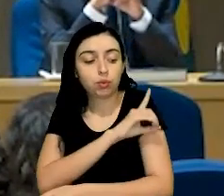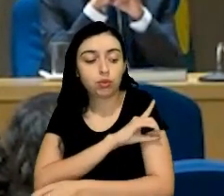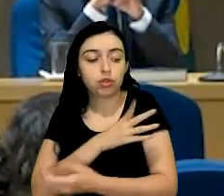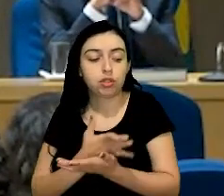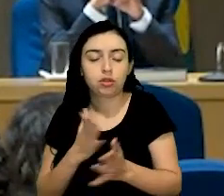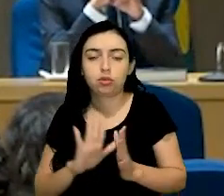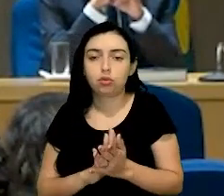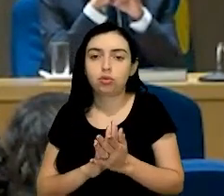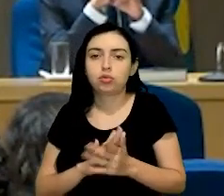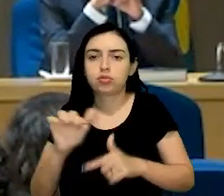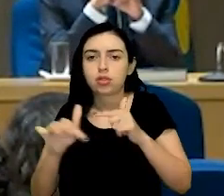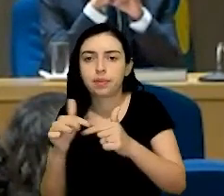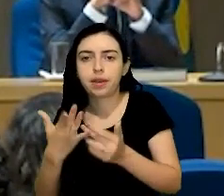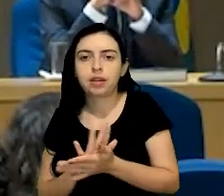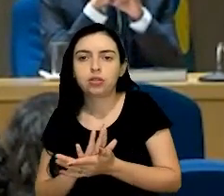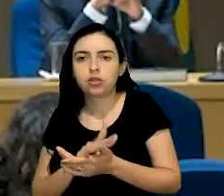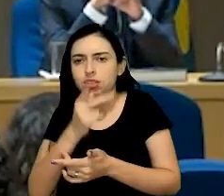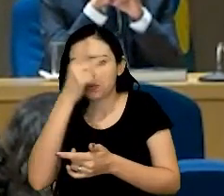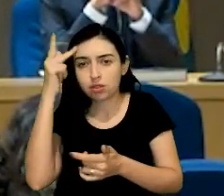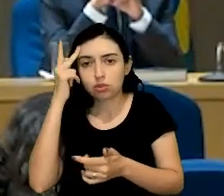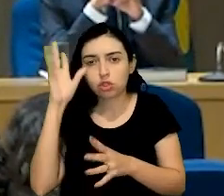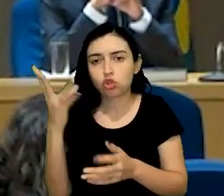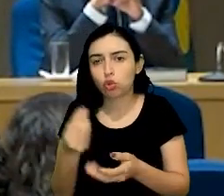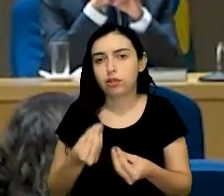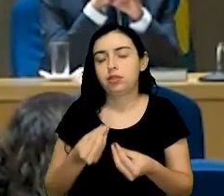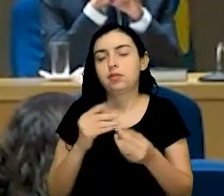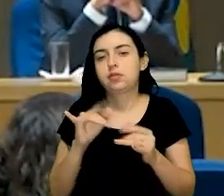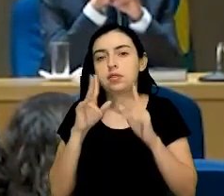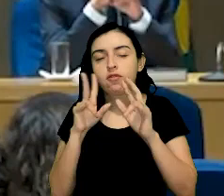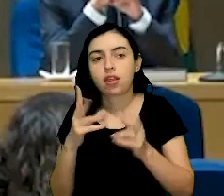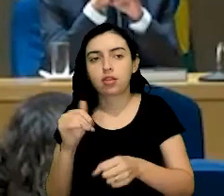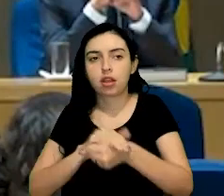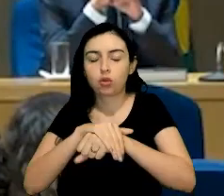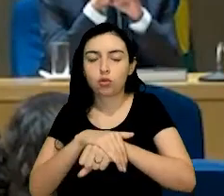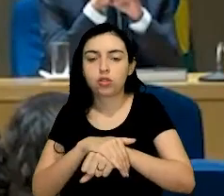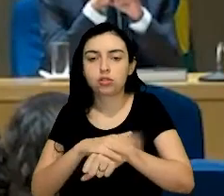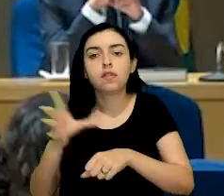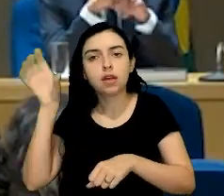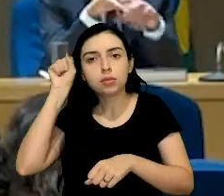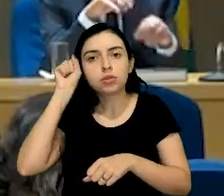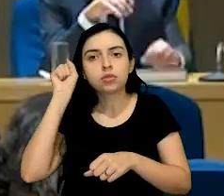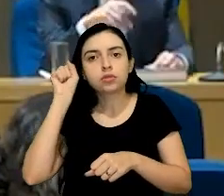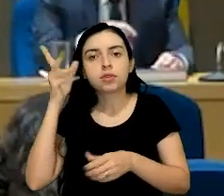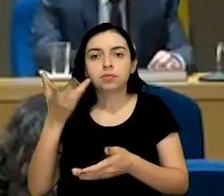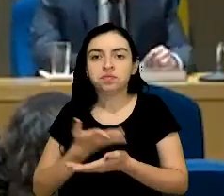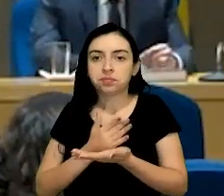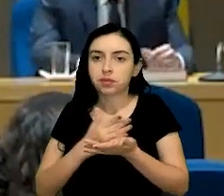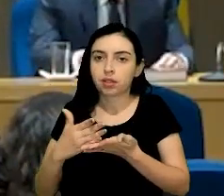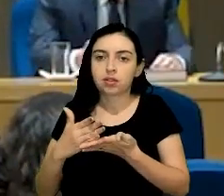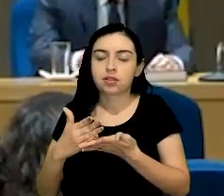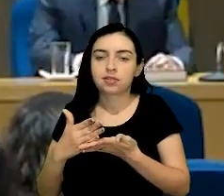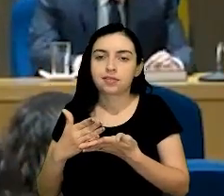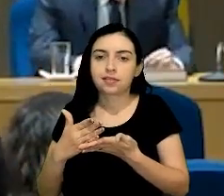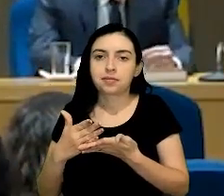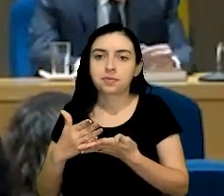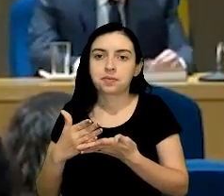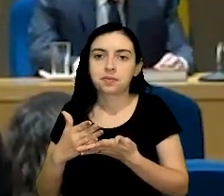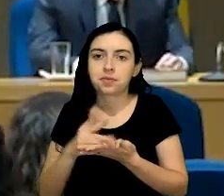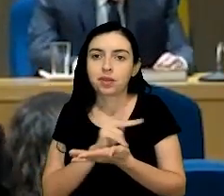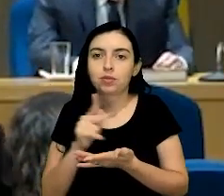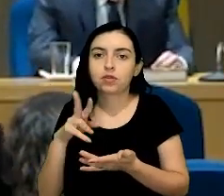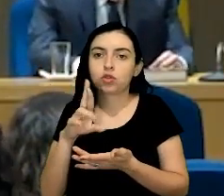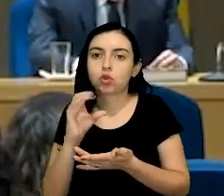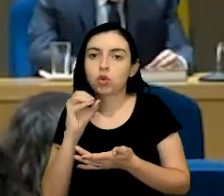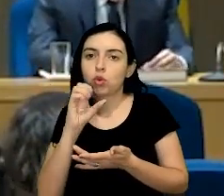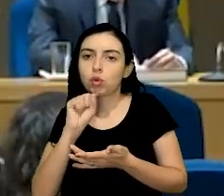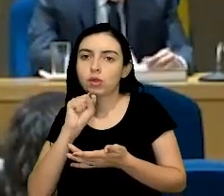público, todo o público aqui esta noite. E vamos ouvir aqui, quem começa? Né? A professora Rosana, desculpa mais